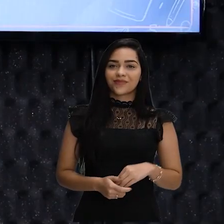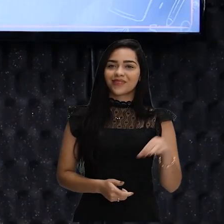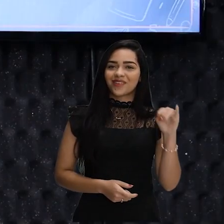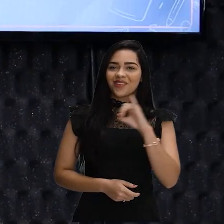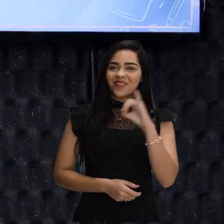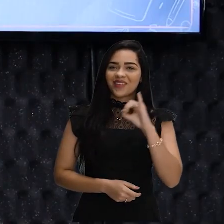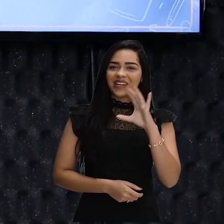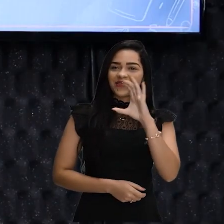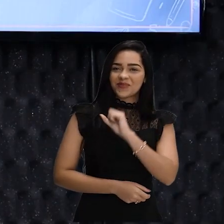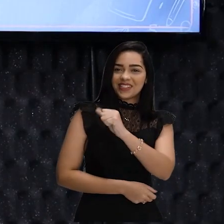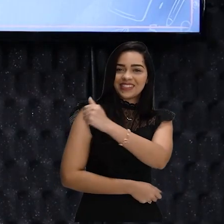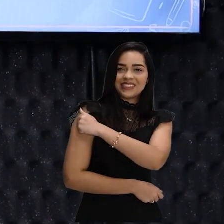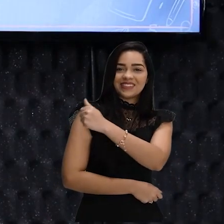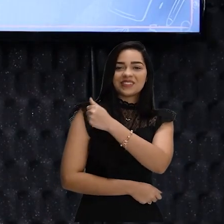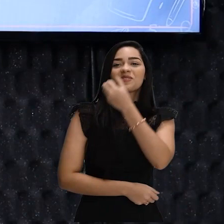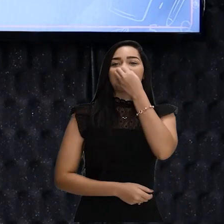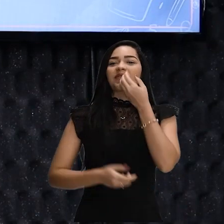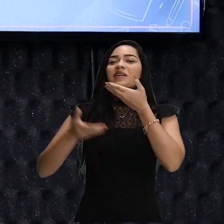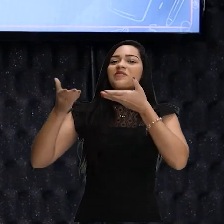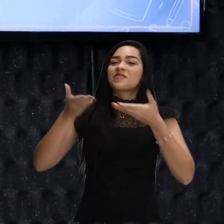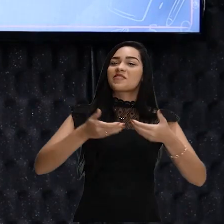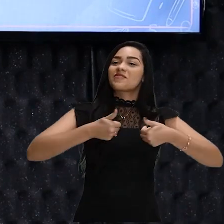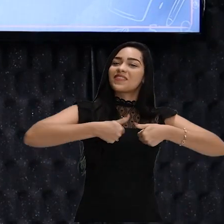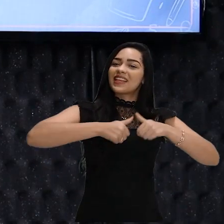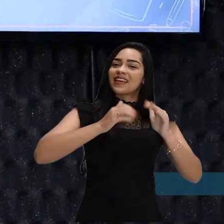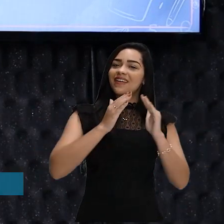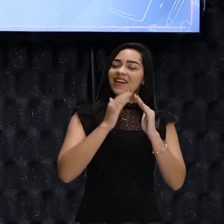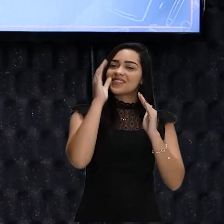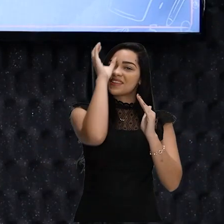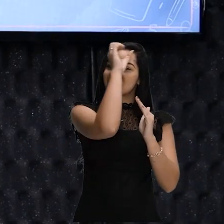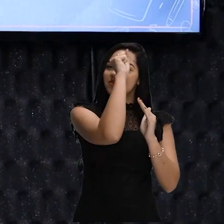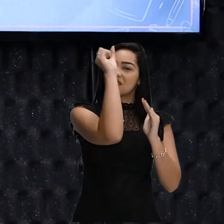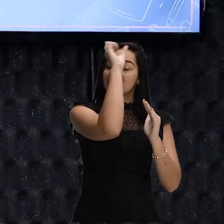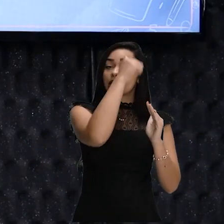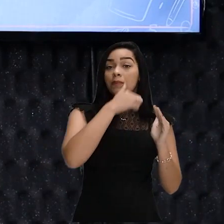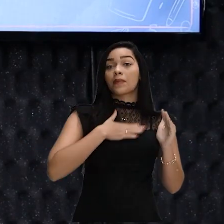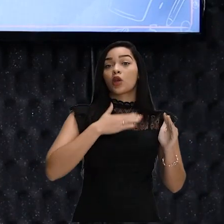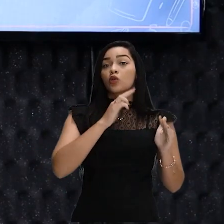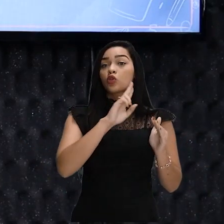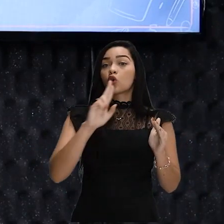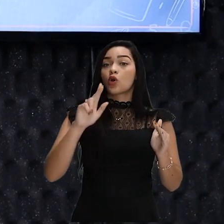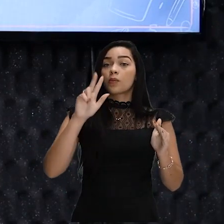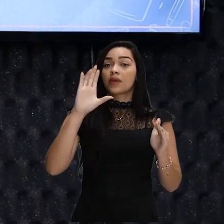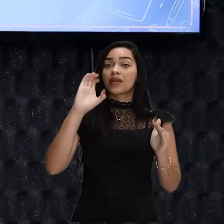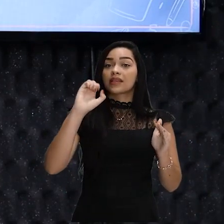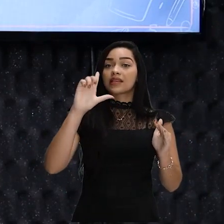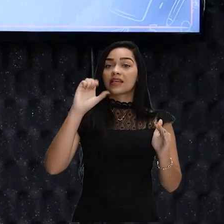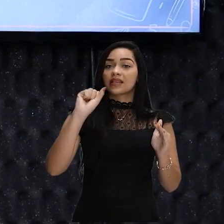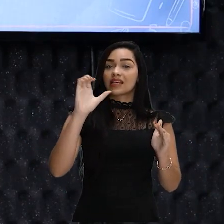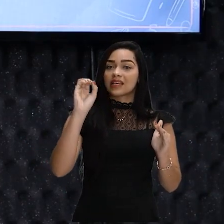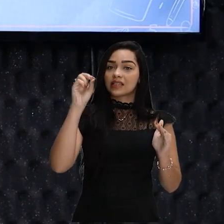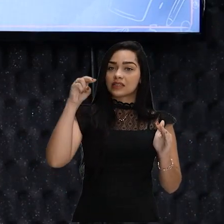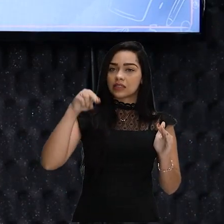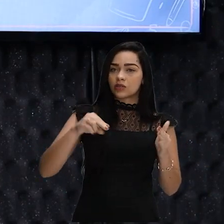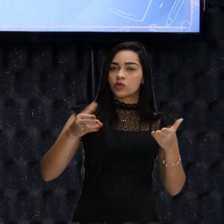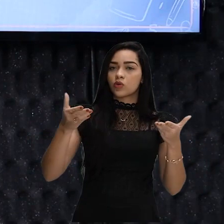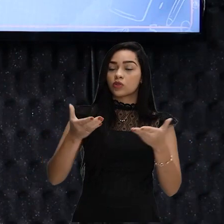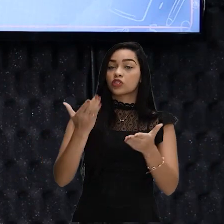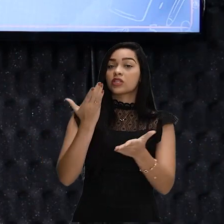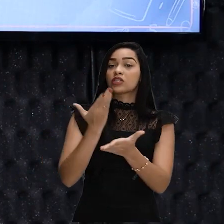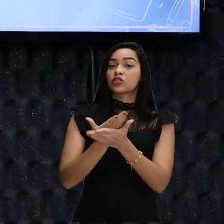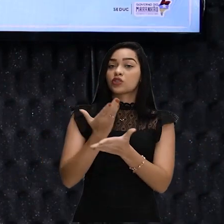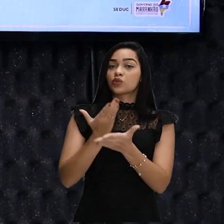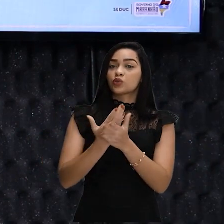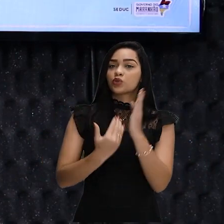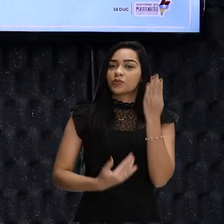Olá, queridos alunos, sejam bem-vindos ao Fique em Casa Aprendendo. Eu sou o professor Celso Ramos. Hoje nós vamos ter a nossa aula